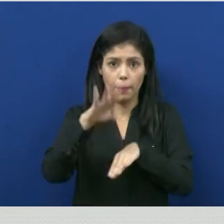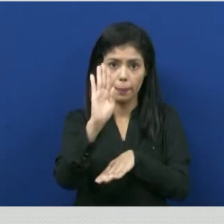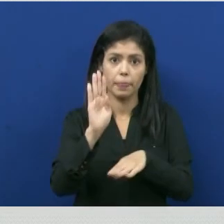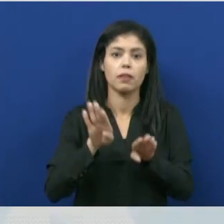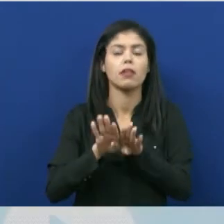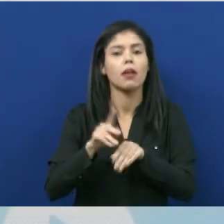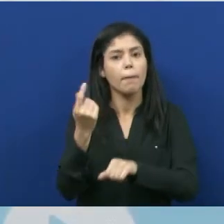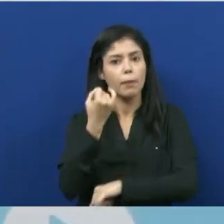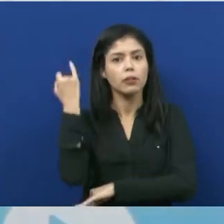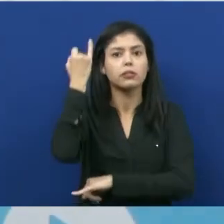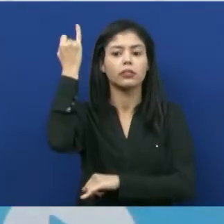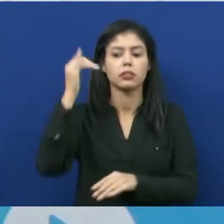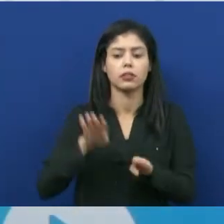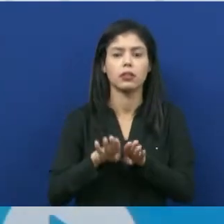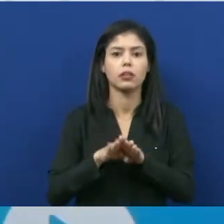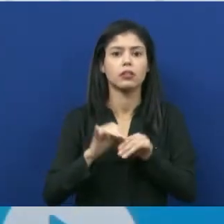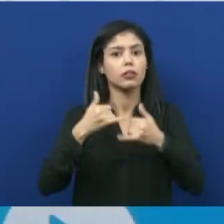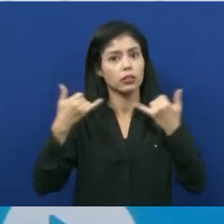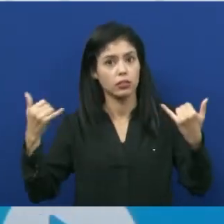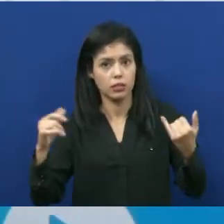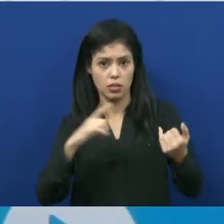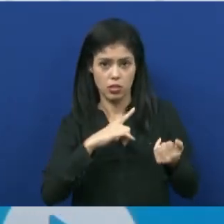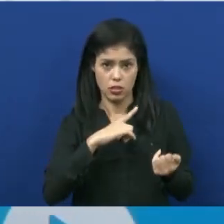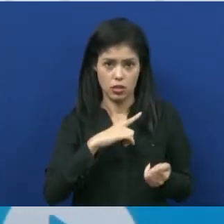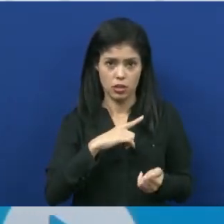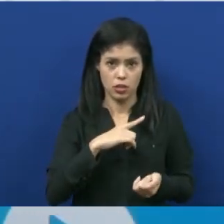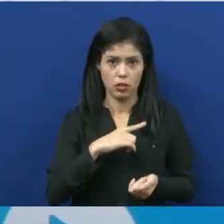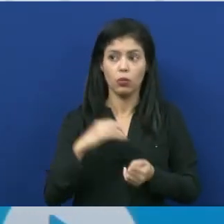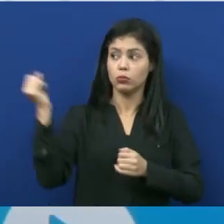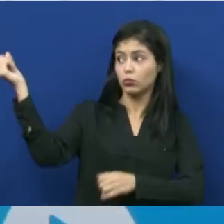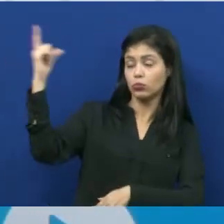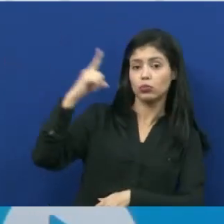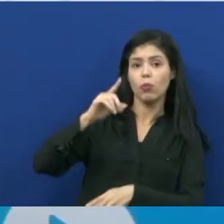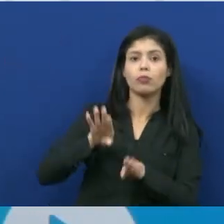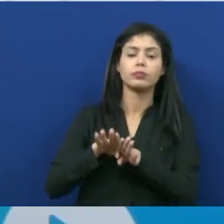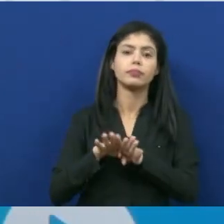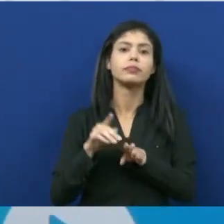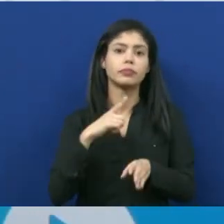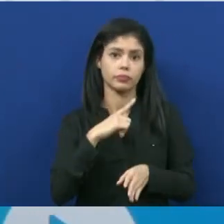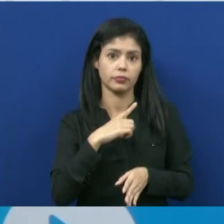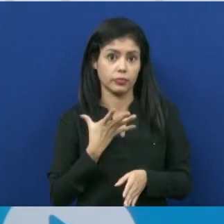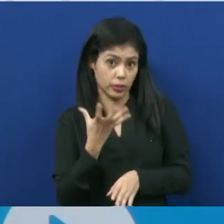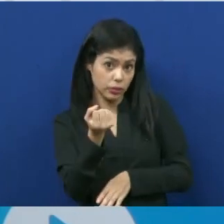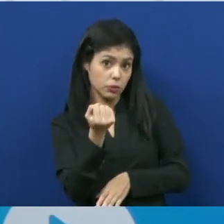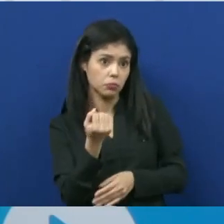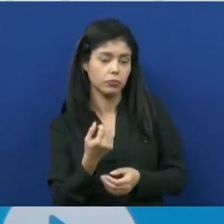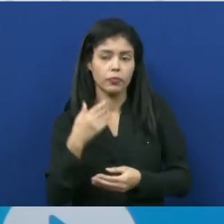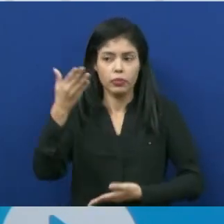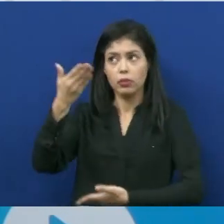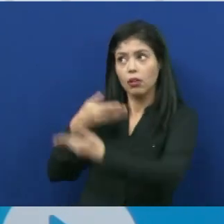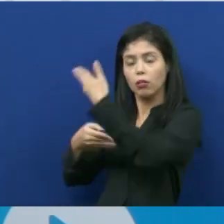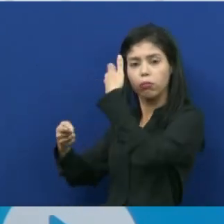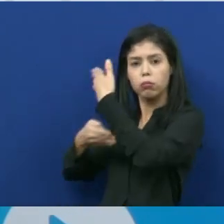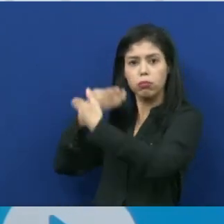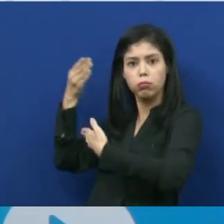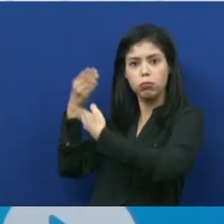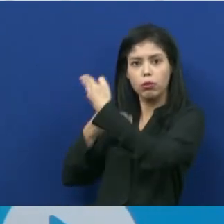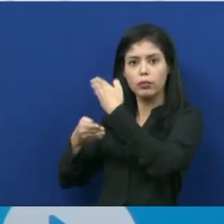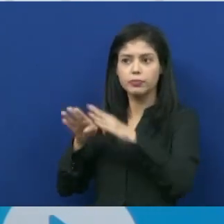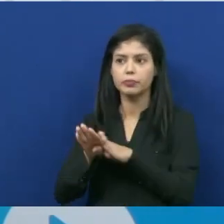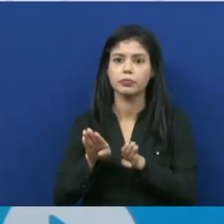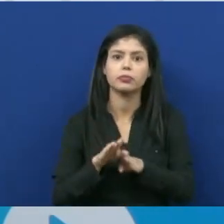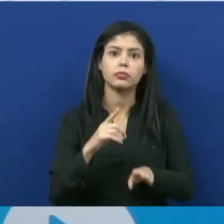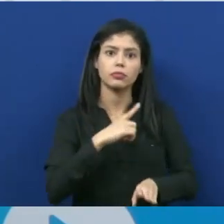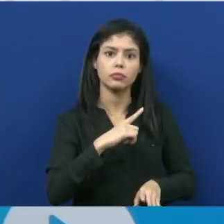essa importância da energia que nós recebemos do Sol, né? Dessa relação de troca de energia, ou melhor,